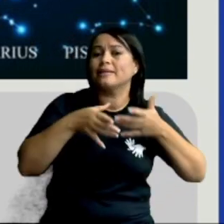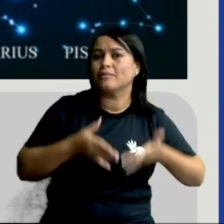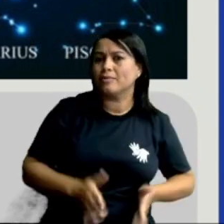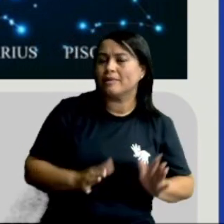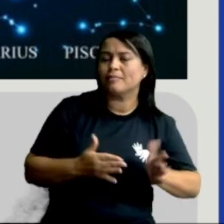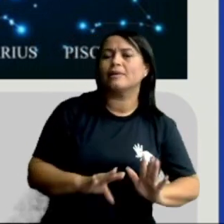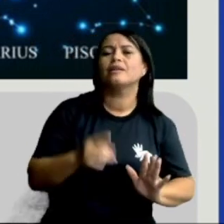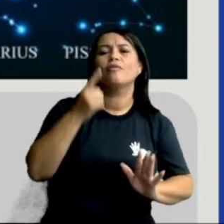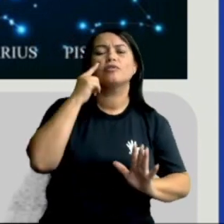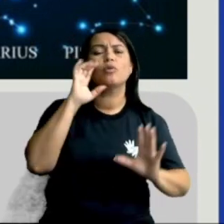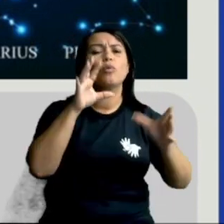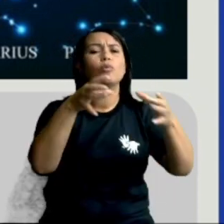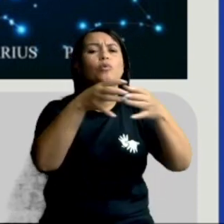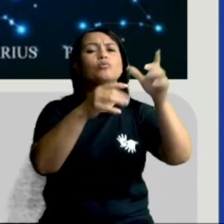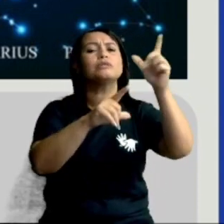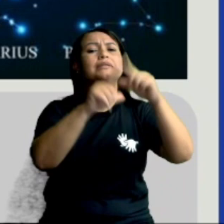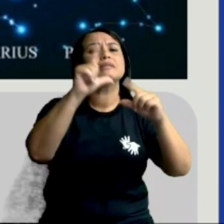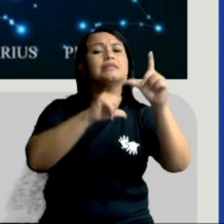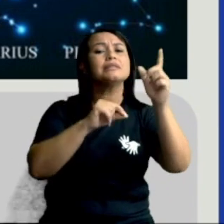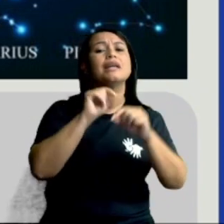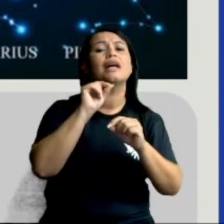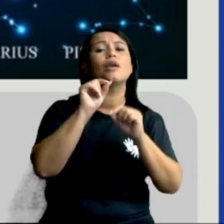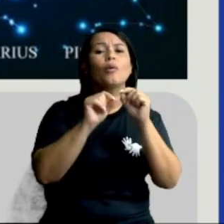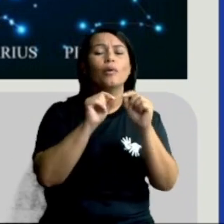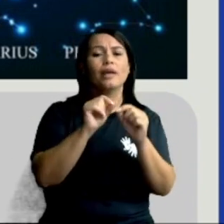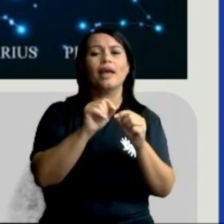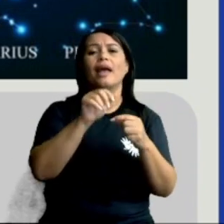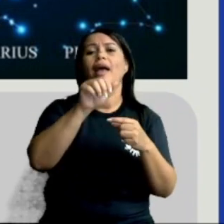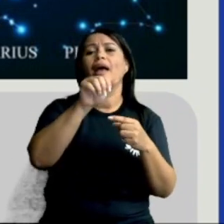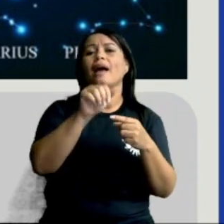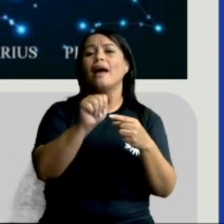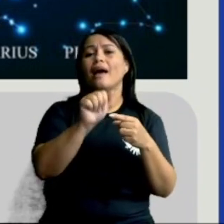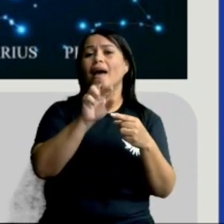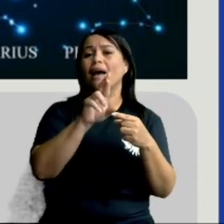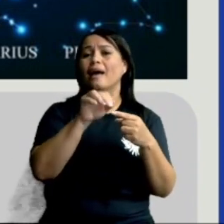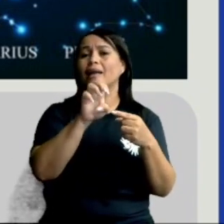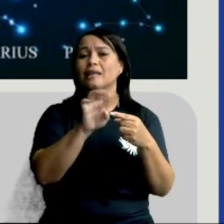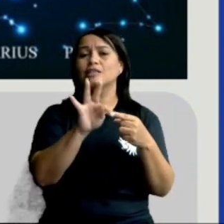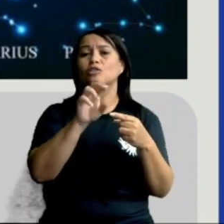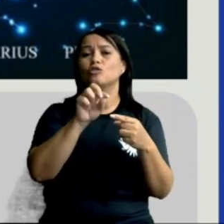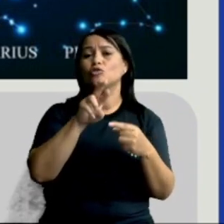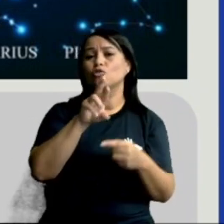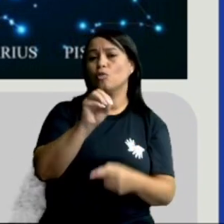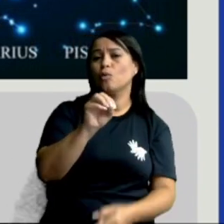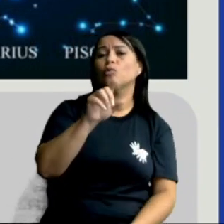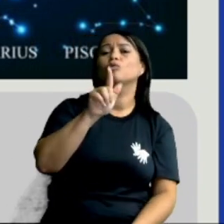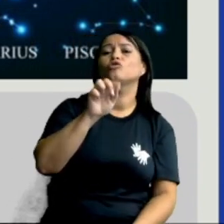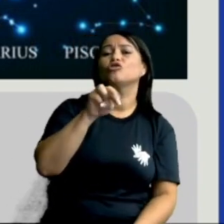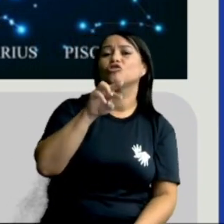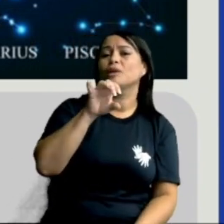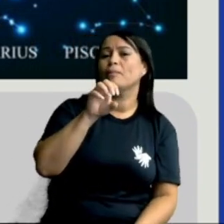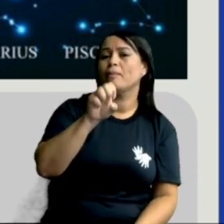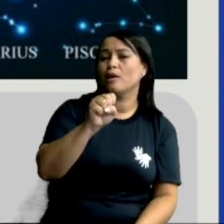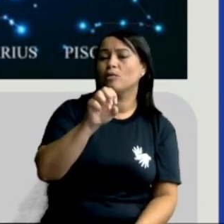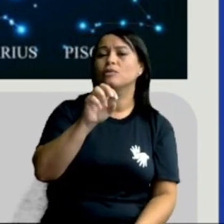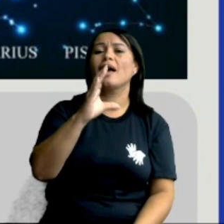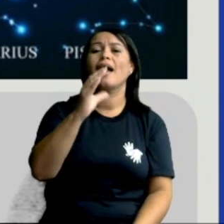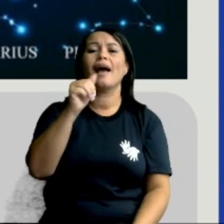Essas constelações são chamadas de Áries, Touro, Gêmeos,